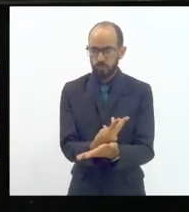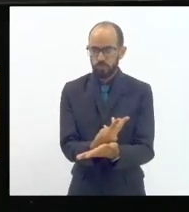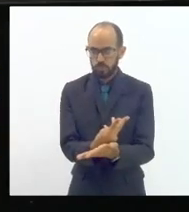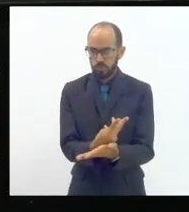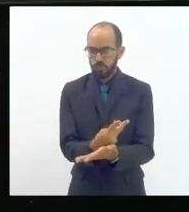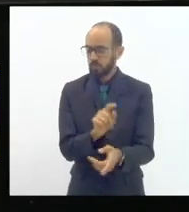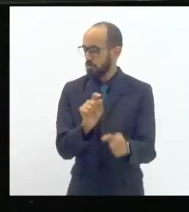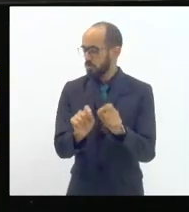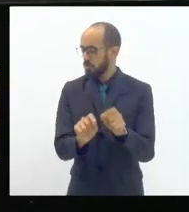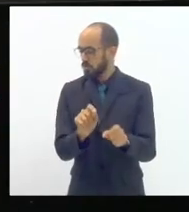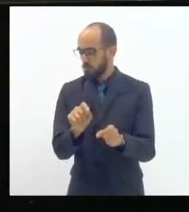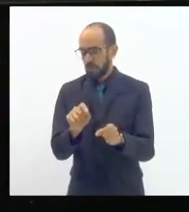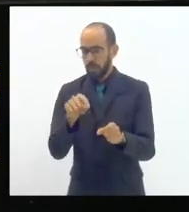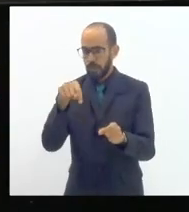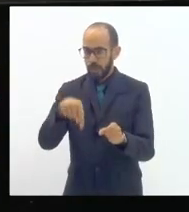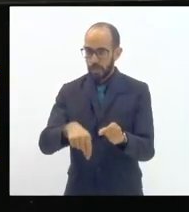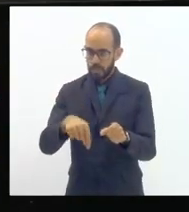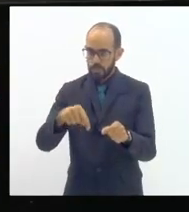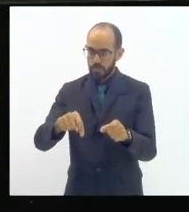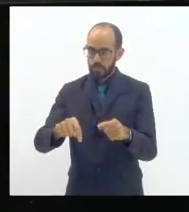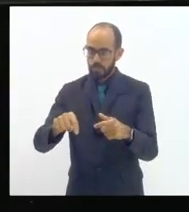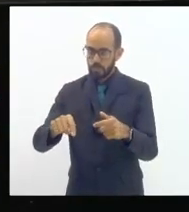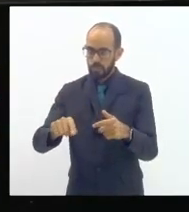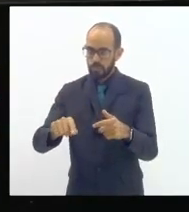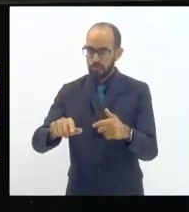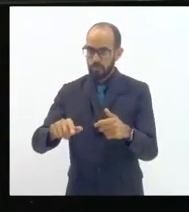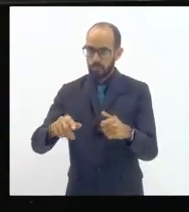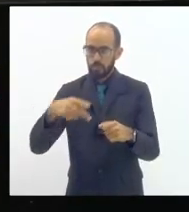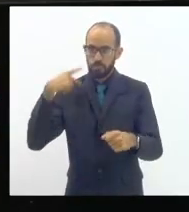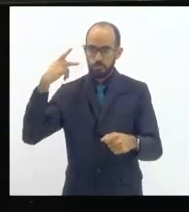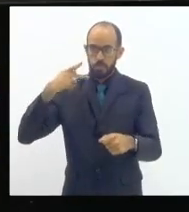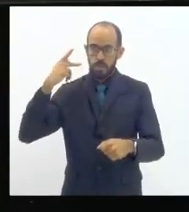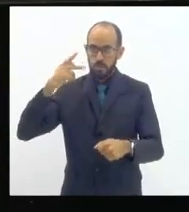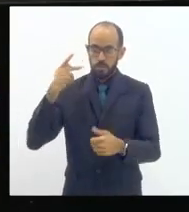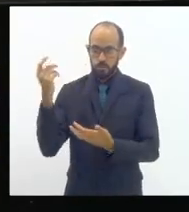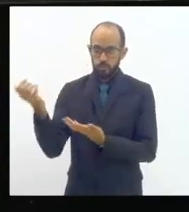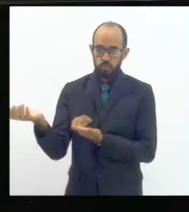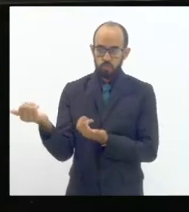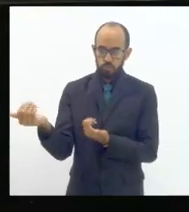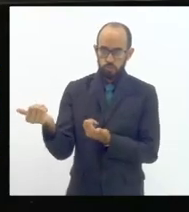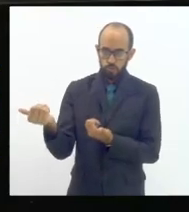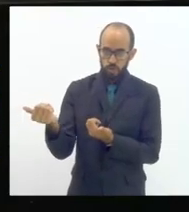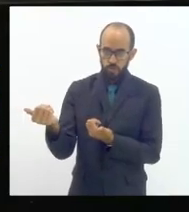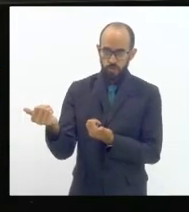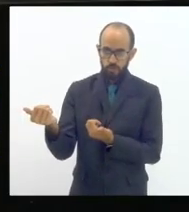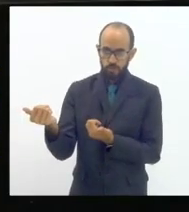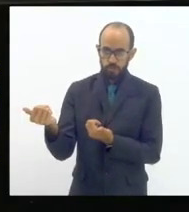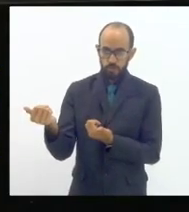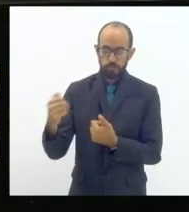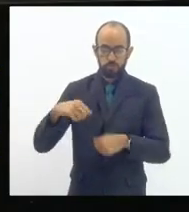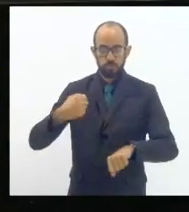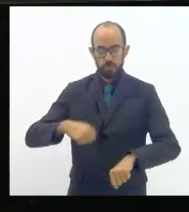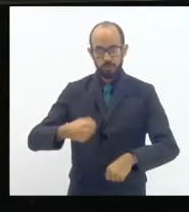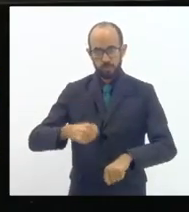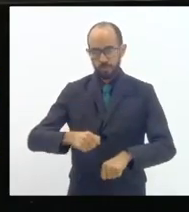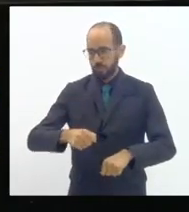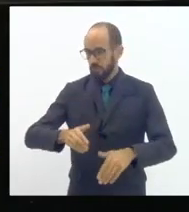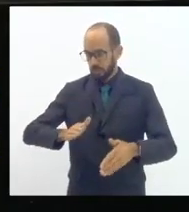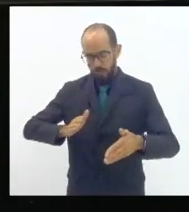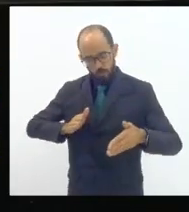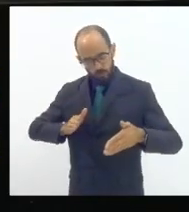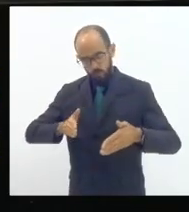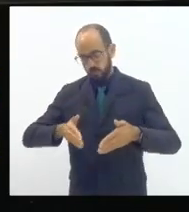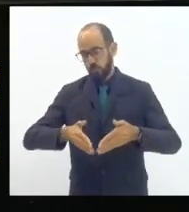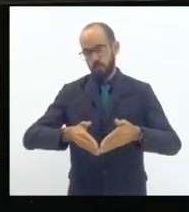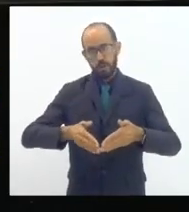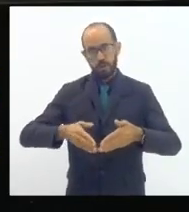que este parlamento aqui, Parlamento Juvenil, deva se debruçar daqui por diante nos